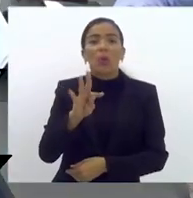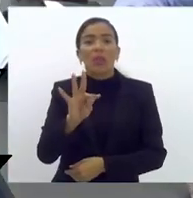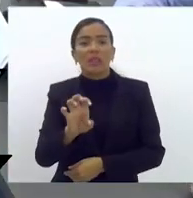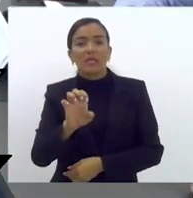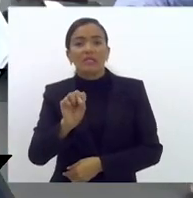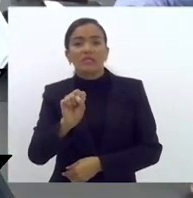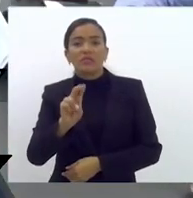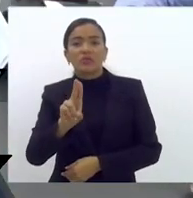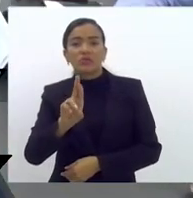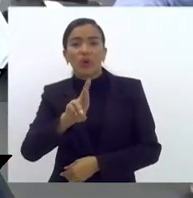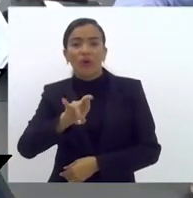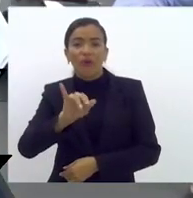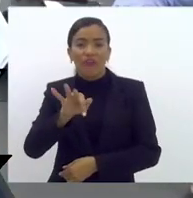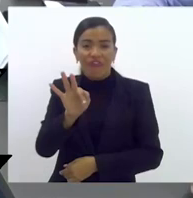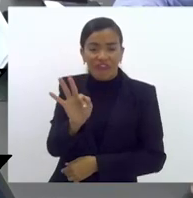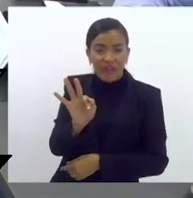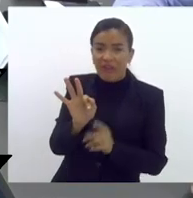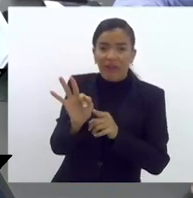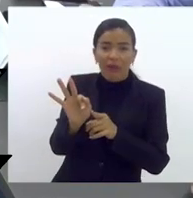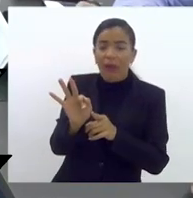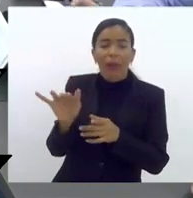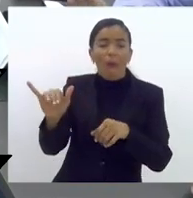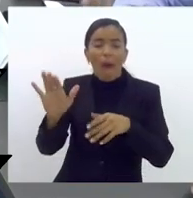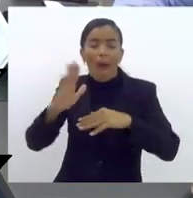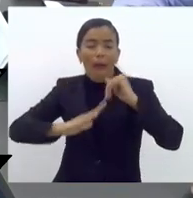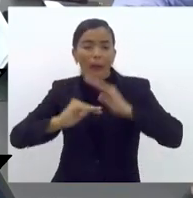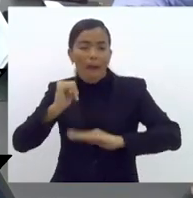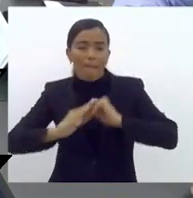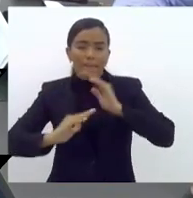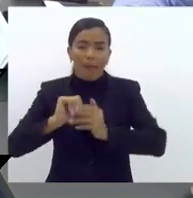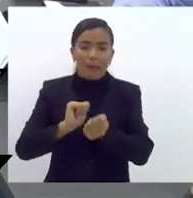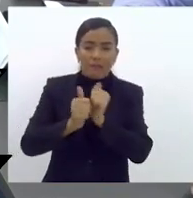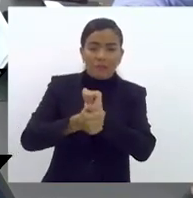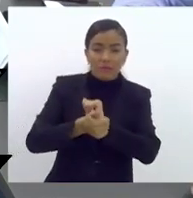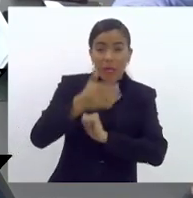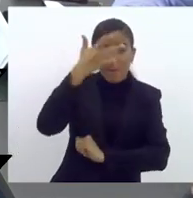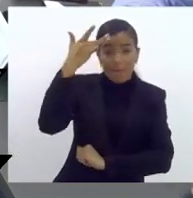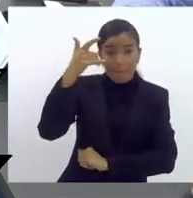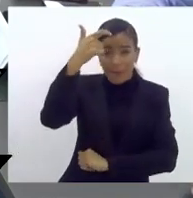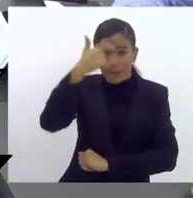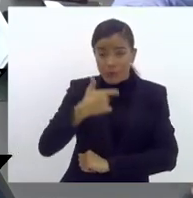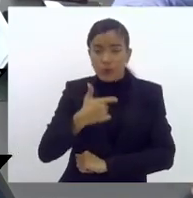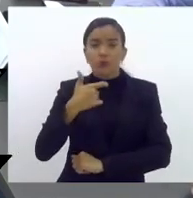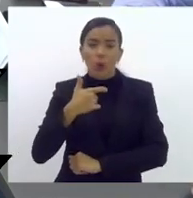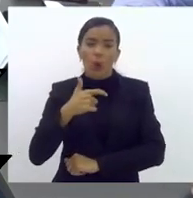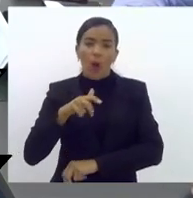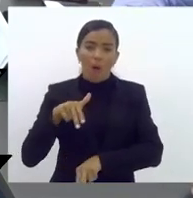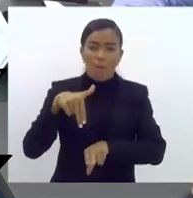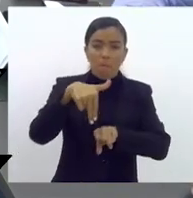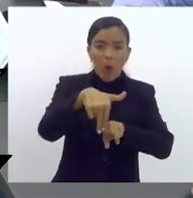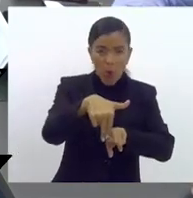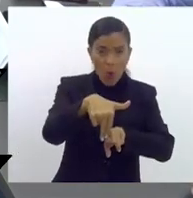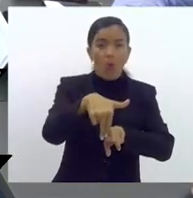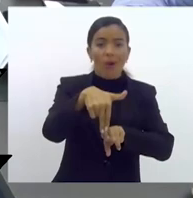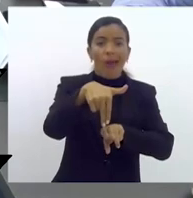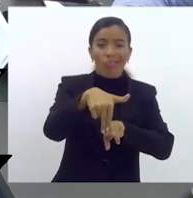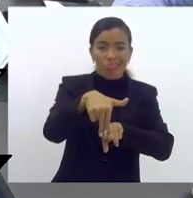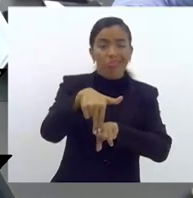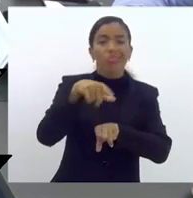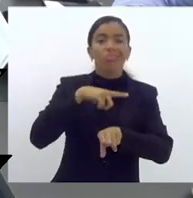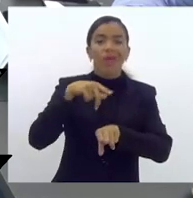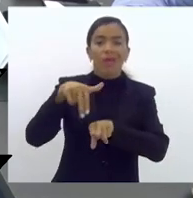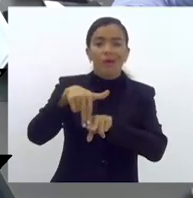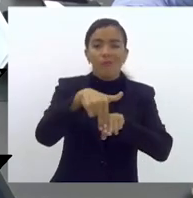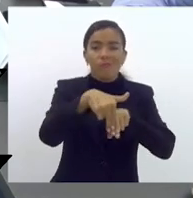falar é uma prática esportiva onde a pessoa sobe numa prancha essa prancha ela